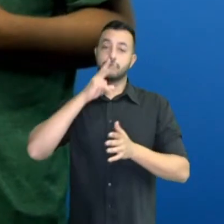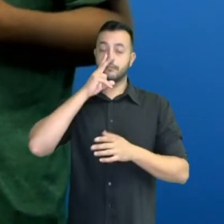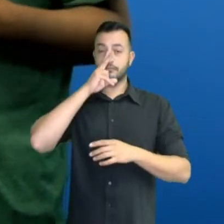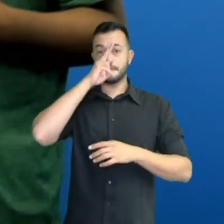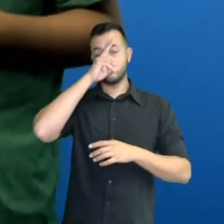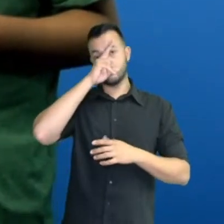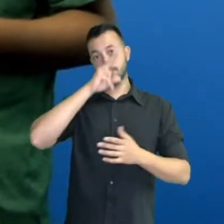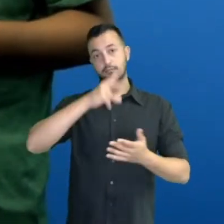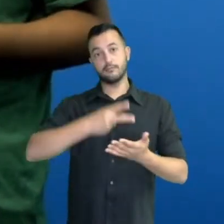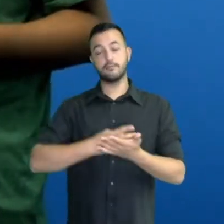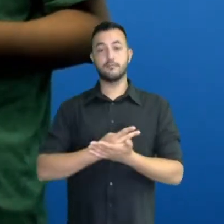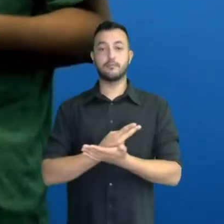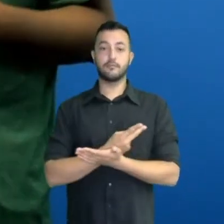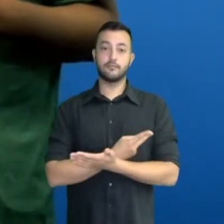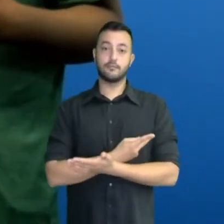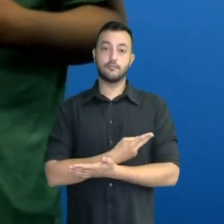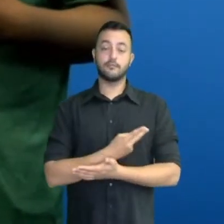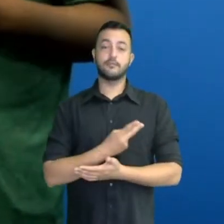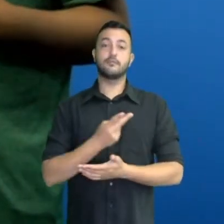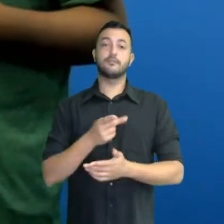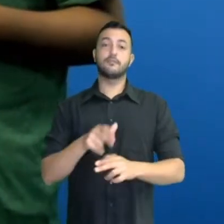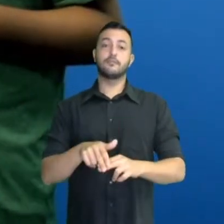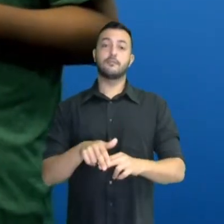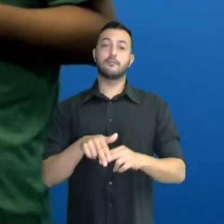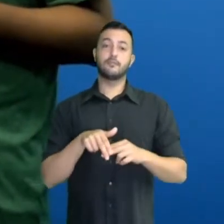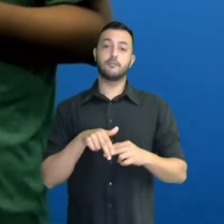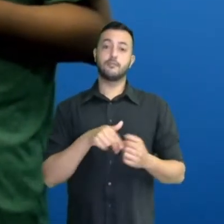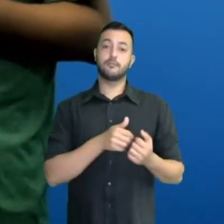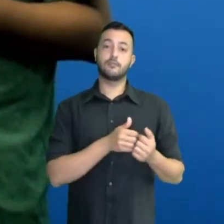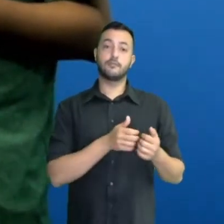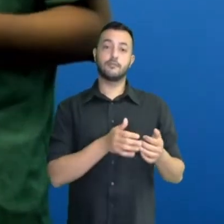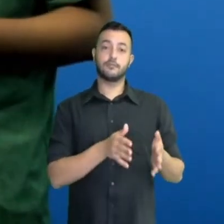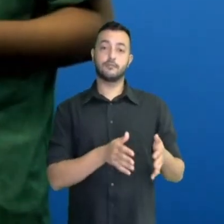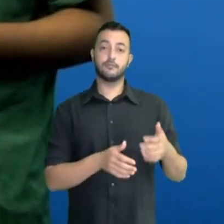ele ocorreu a partir de